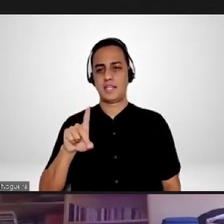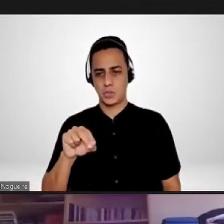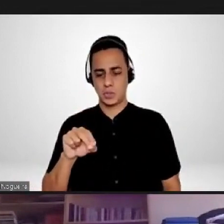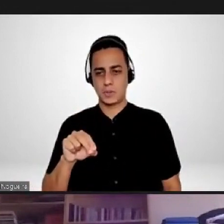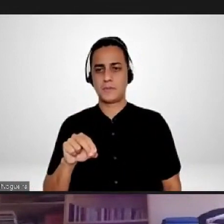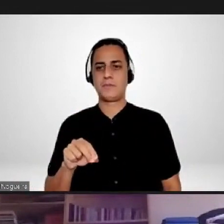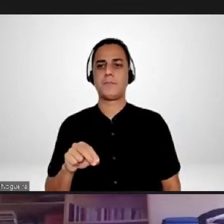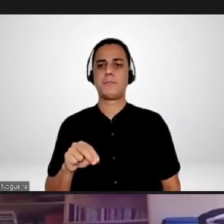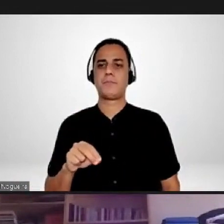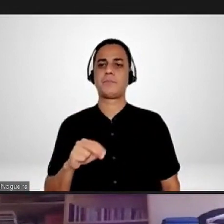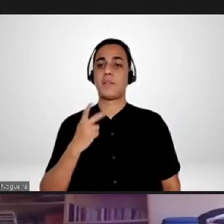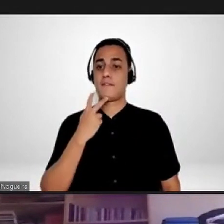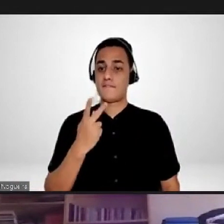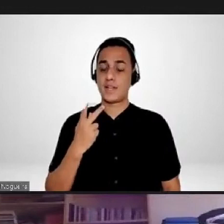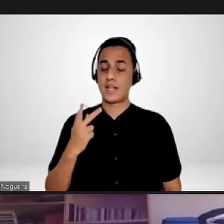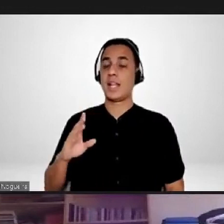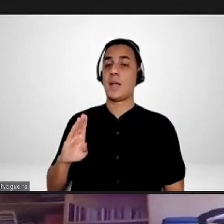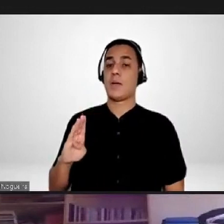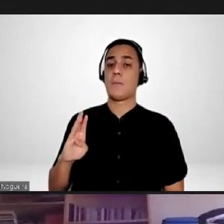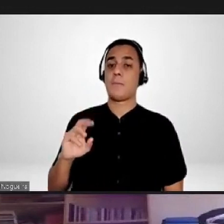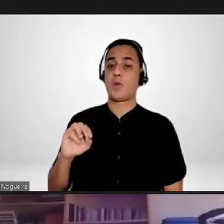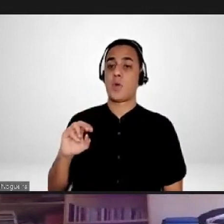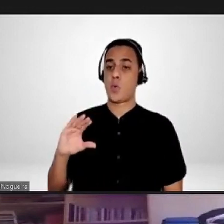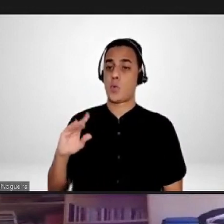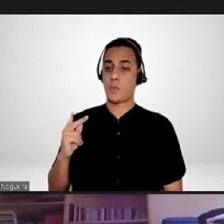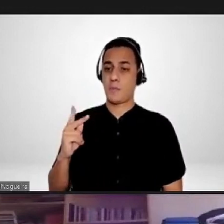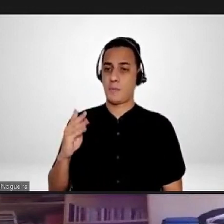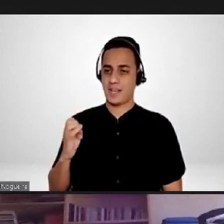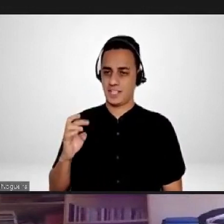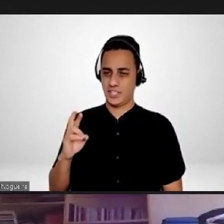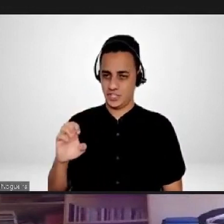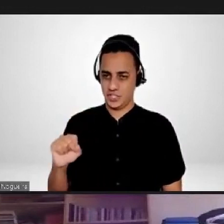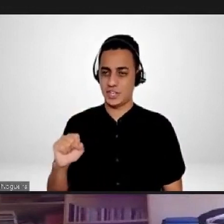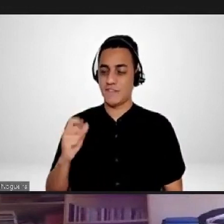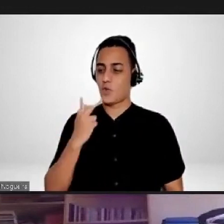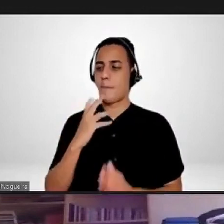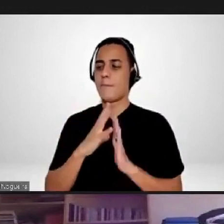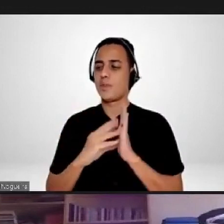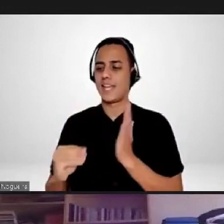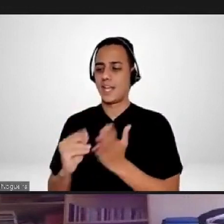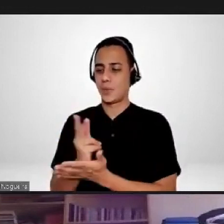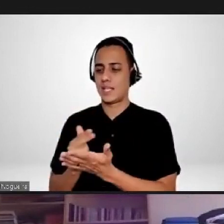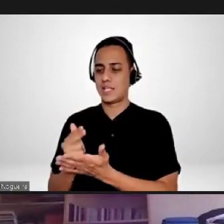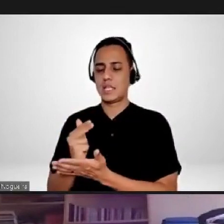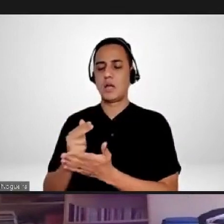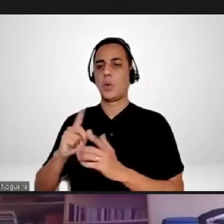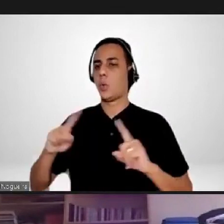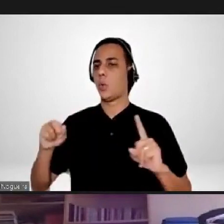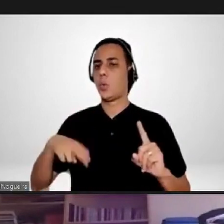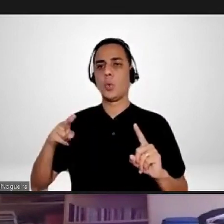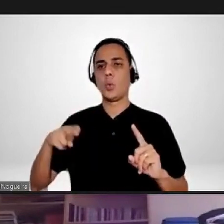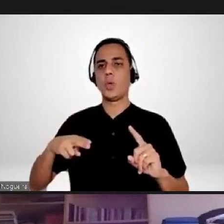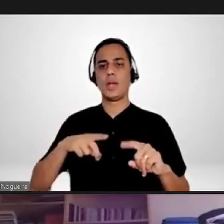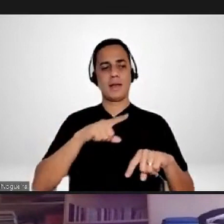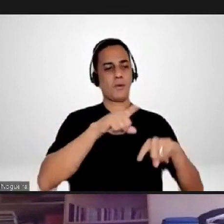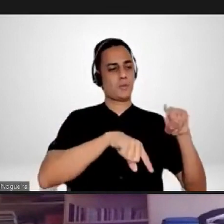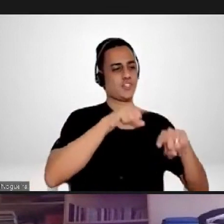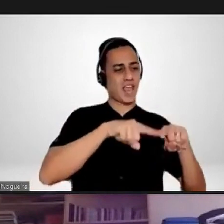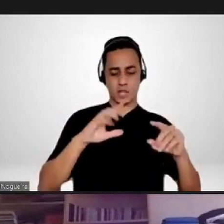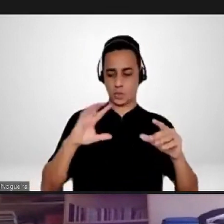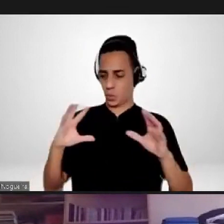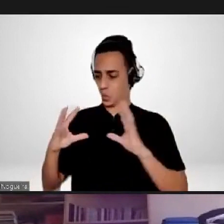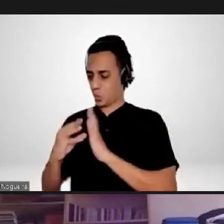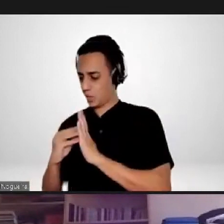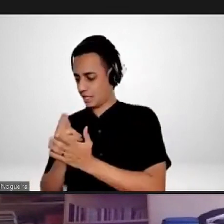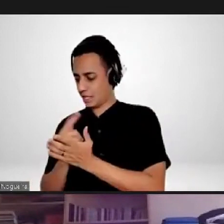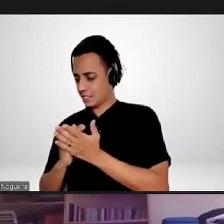o Gombrich diz que, por mais que coloquemos um modelo para o desenho, ele jamais será o mesmo que o objeto exposto, pois o